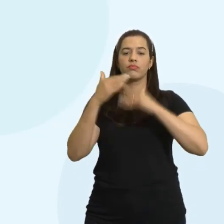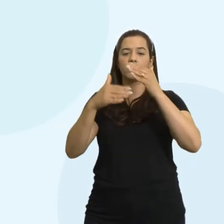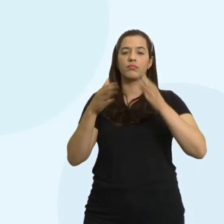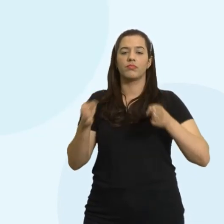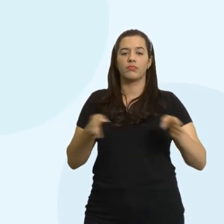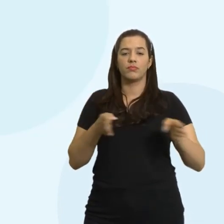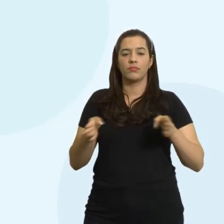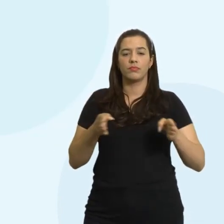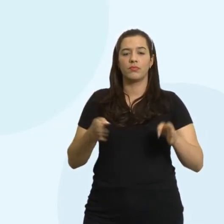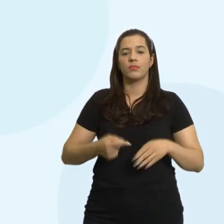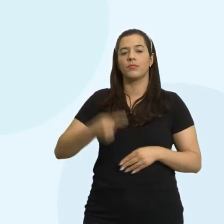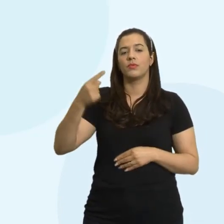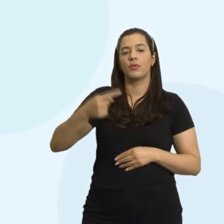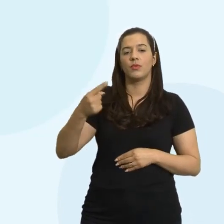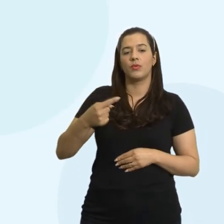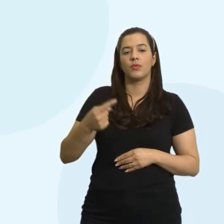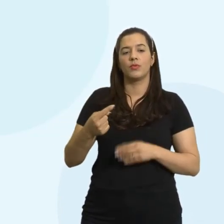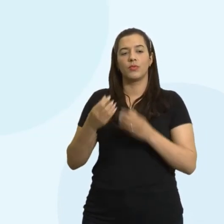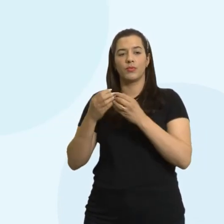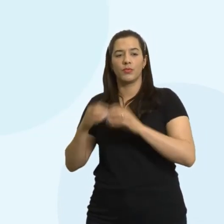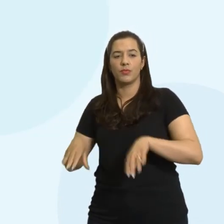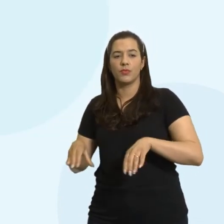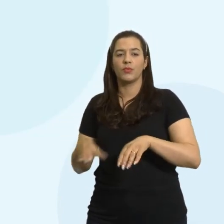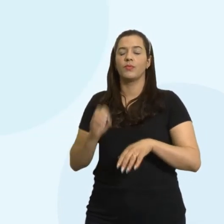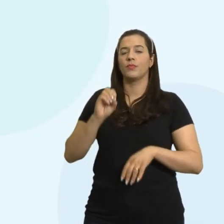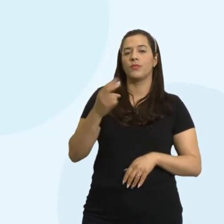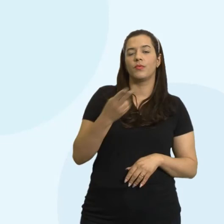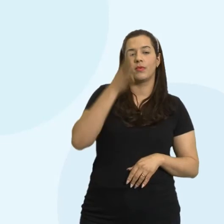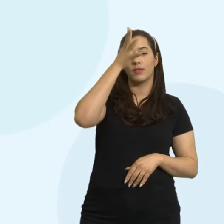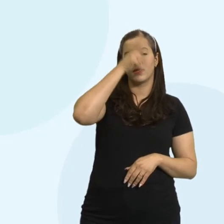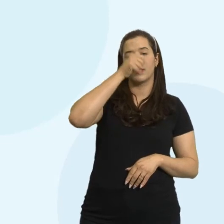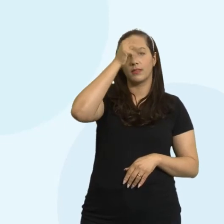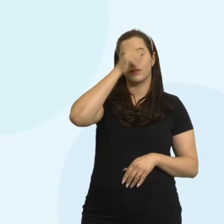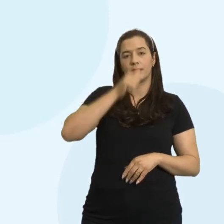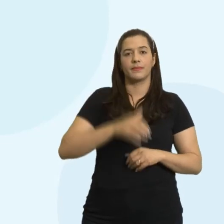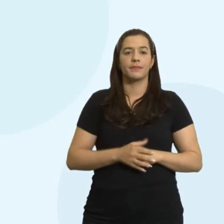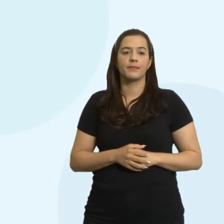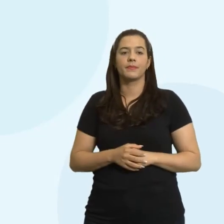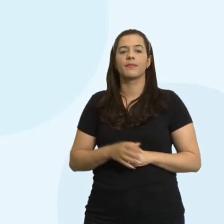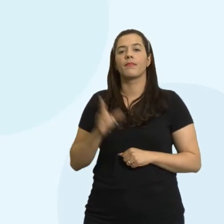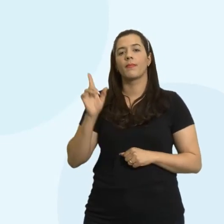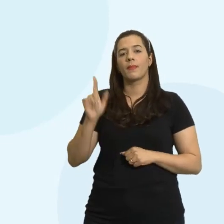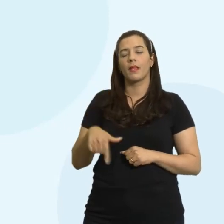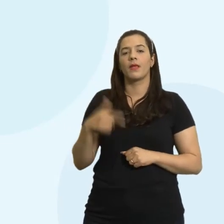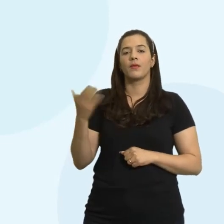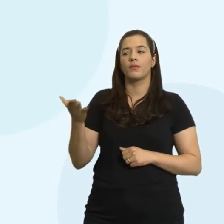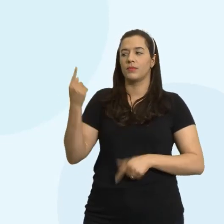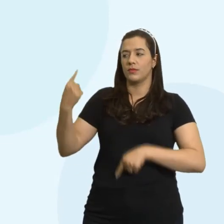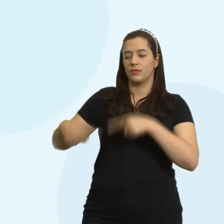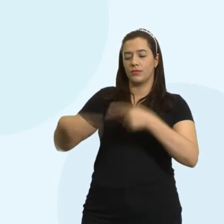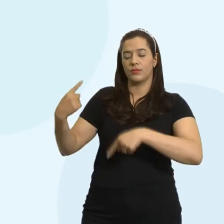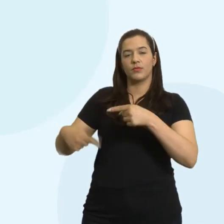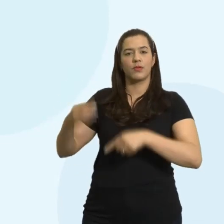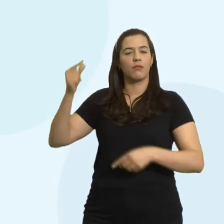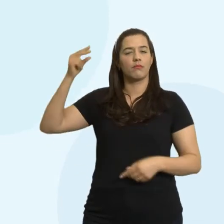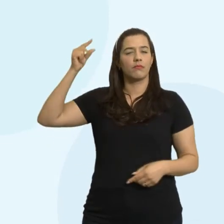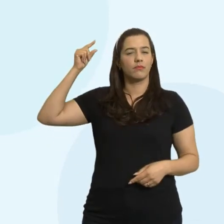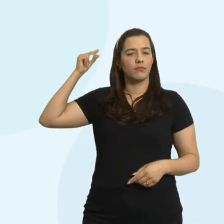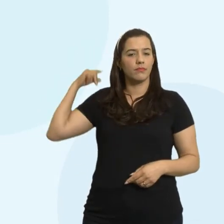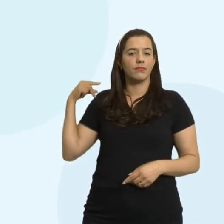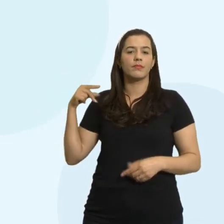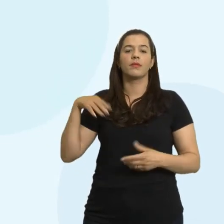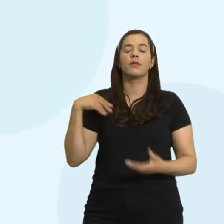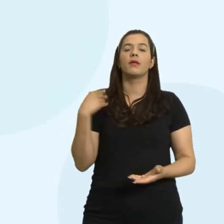fala quem veio primeiro, o ovo ou a galinha. Bom, essa é uma discussão antiga,